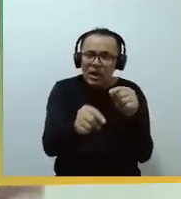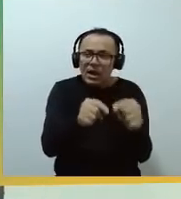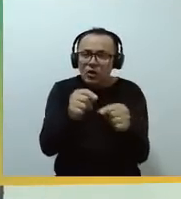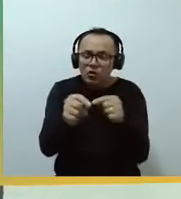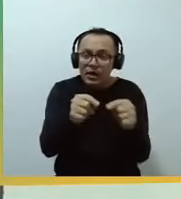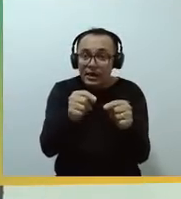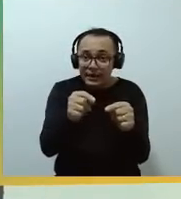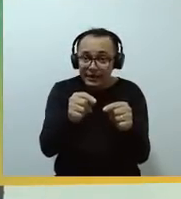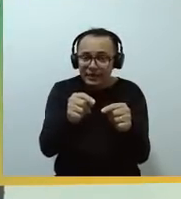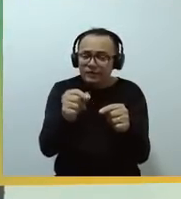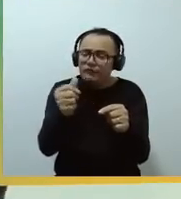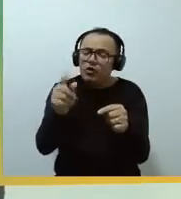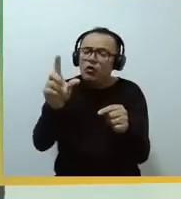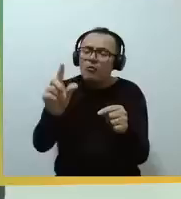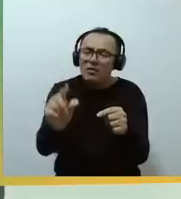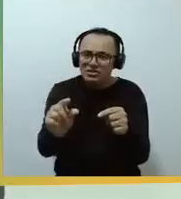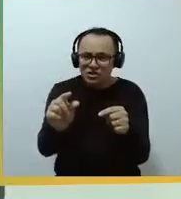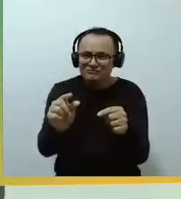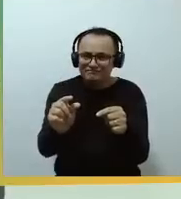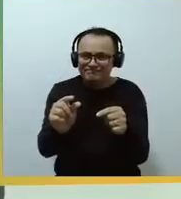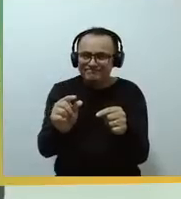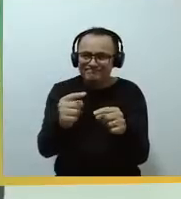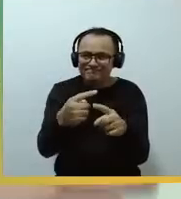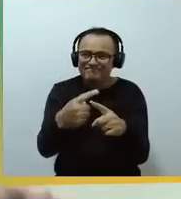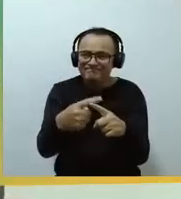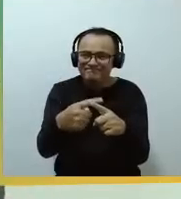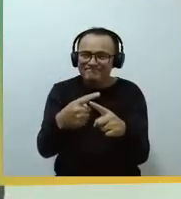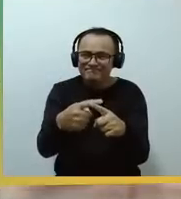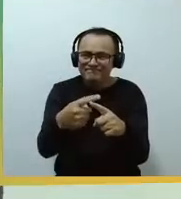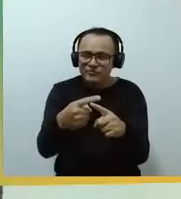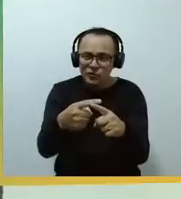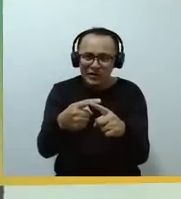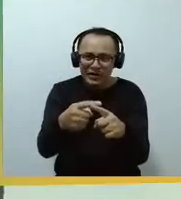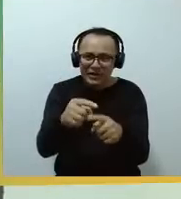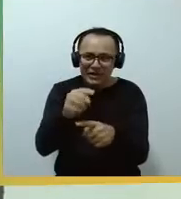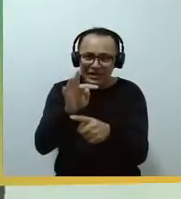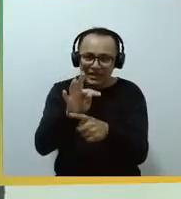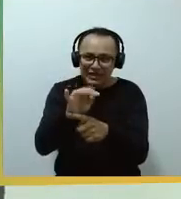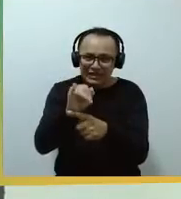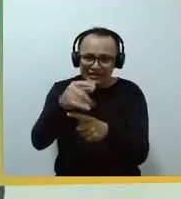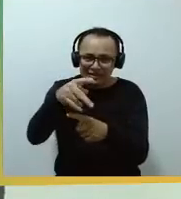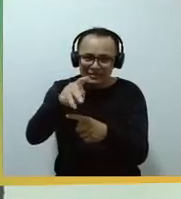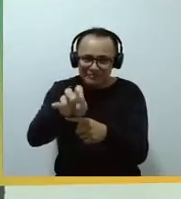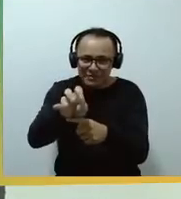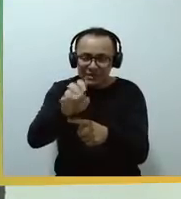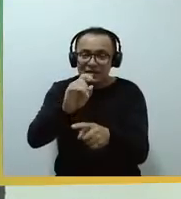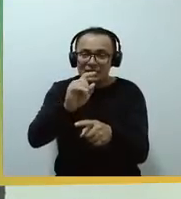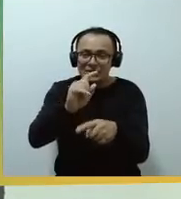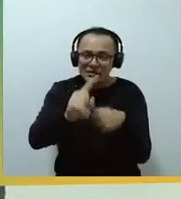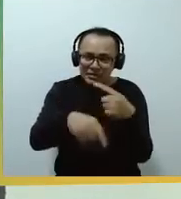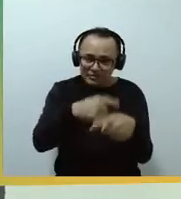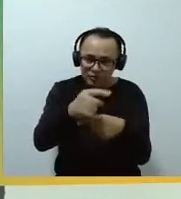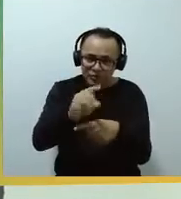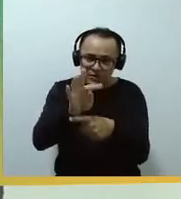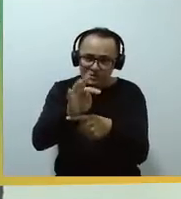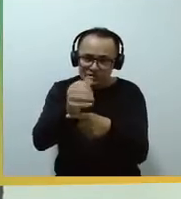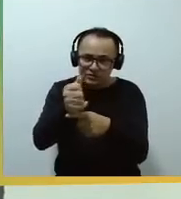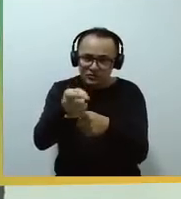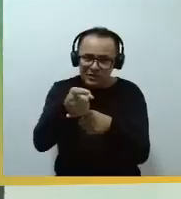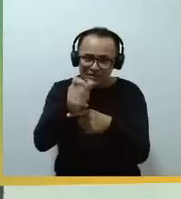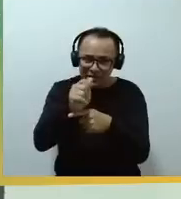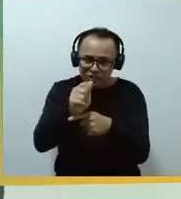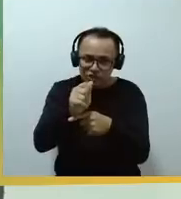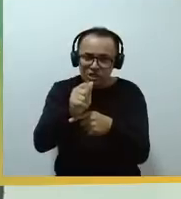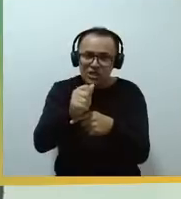porque houve um questionamento da TIP, eles derrubaram a TIP, depois foi feita a taxa de contribuição de melhoria, e